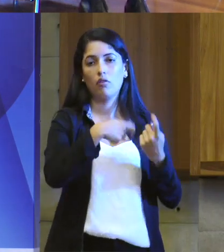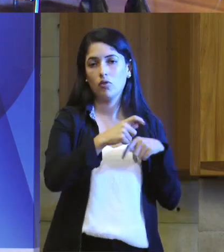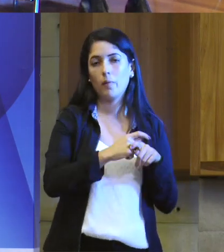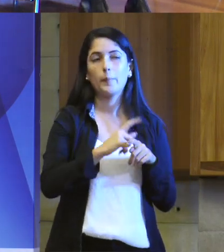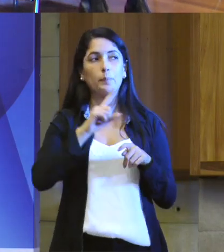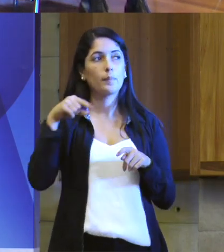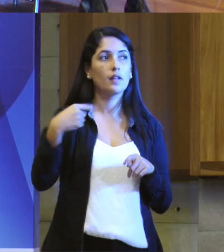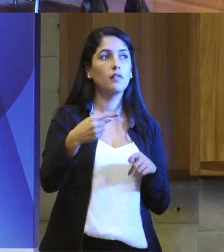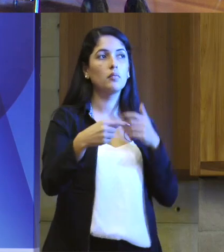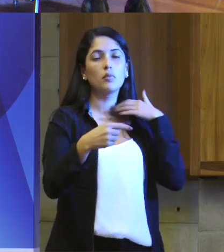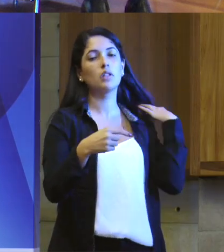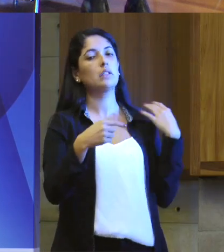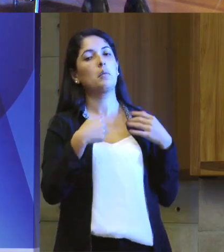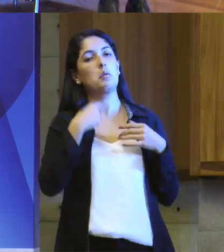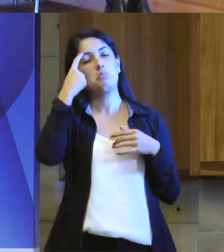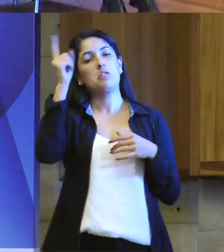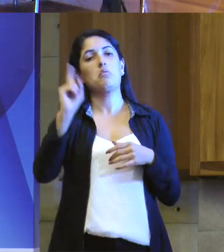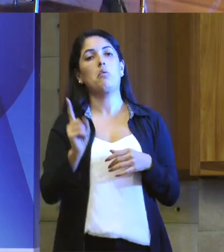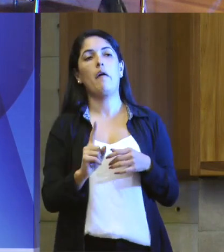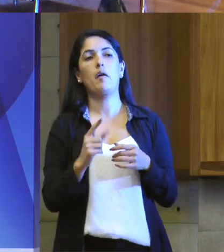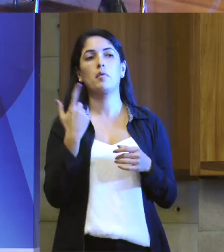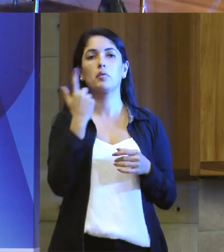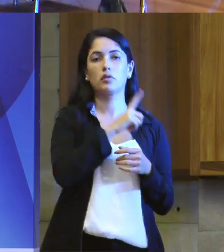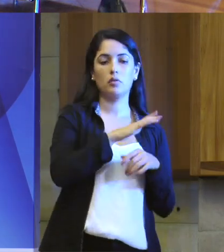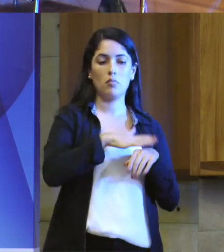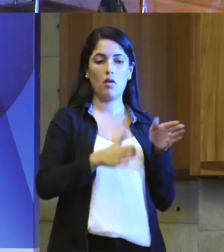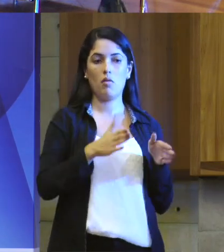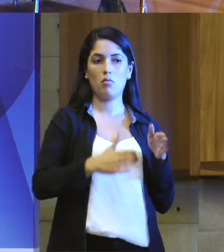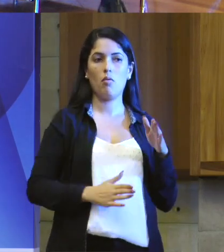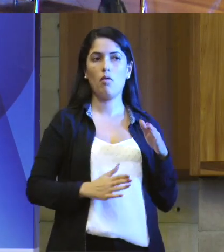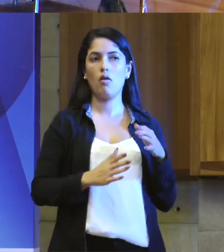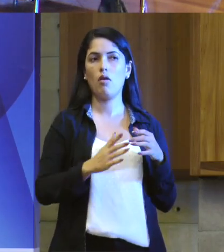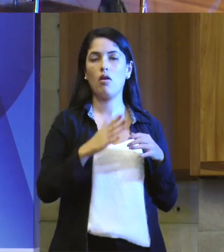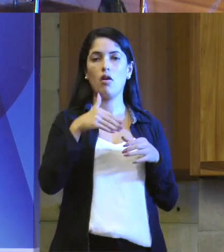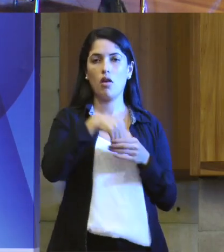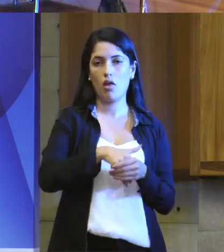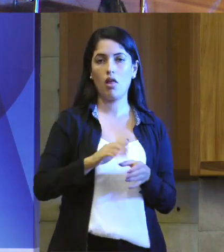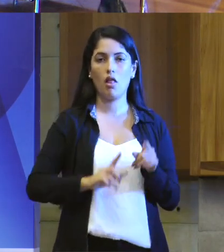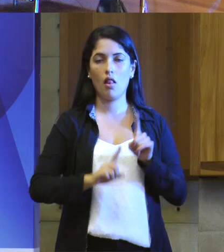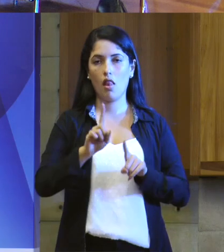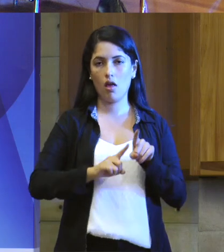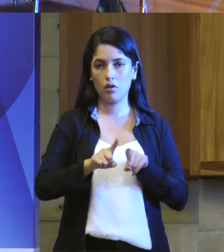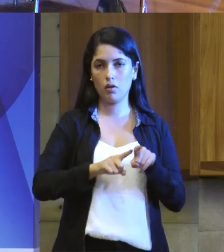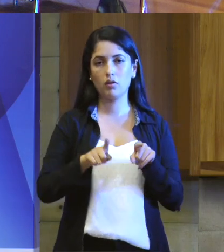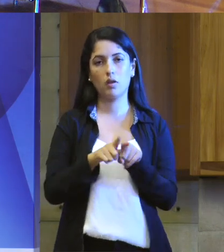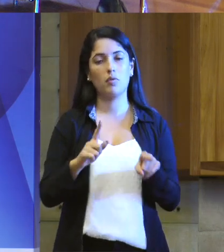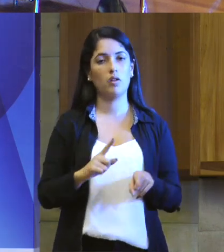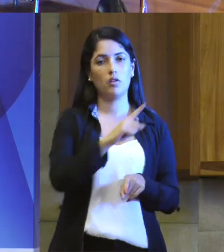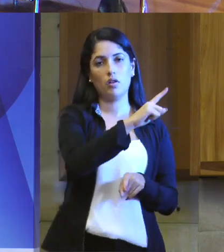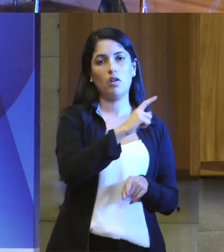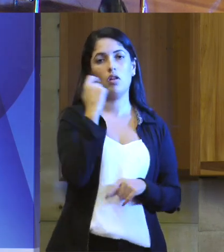eles acharam que não era conveniente ter negociações durante o período eleitoral e na argentina com o processo eleitoral também o